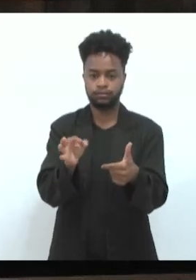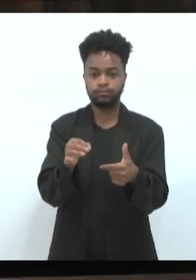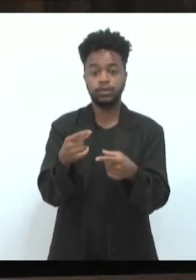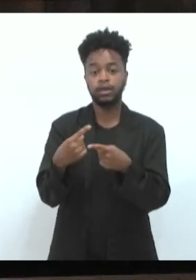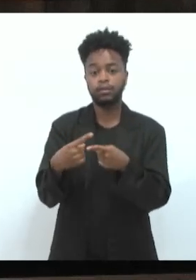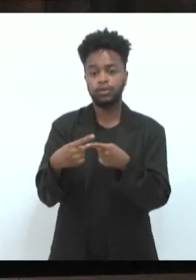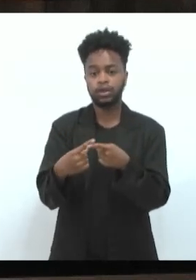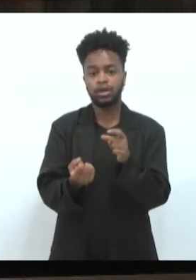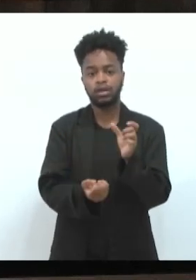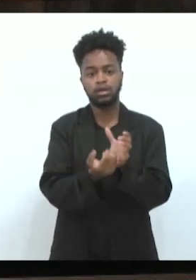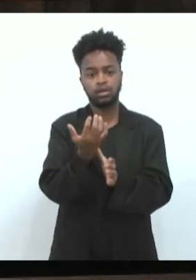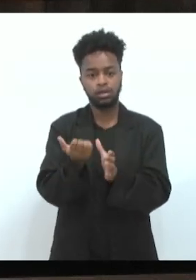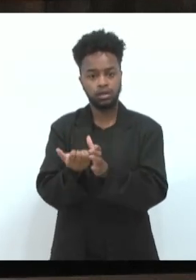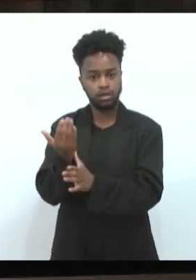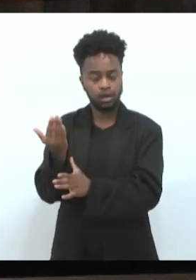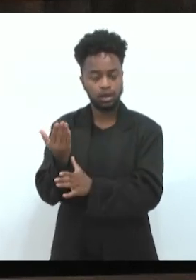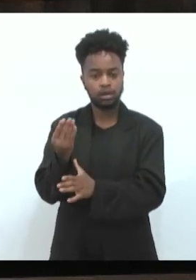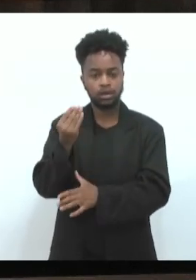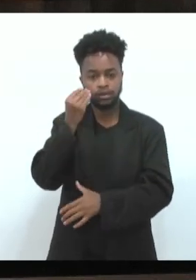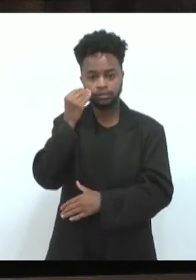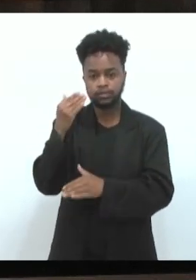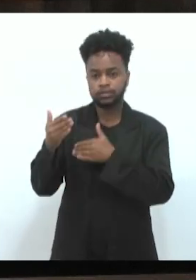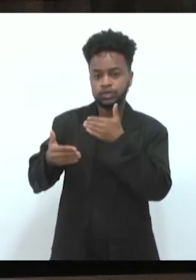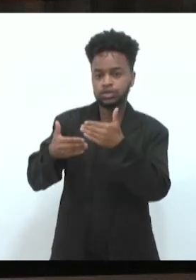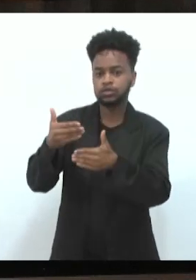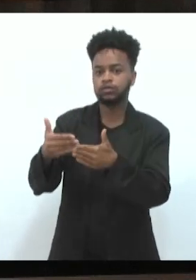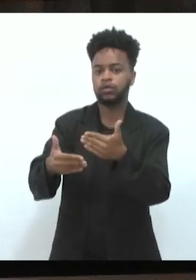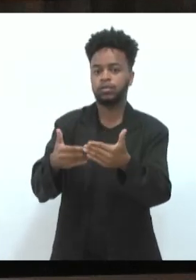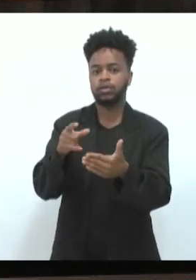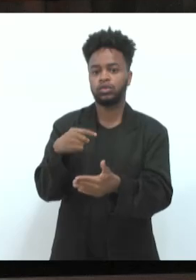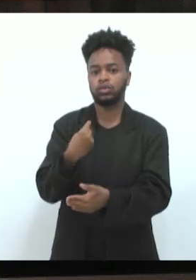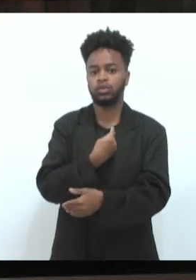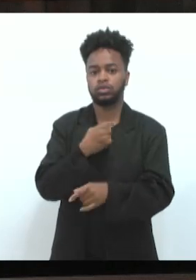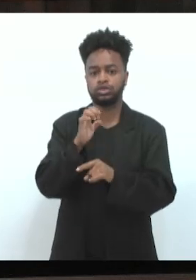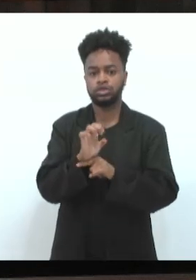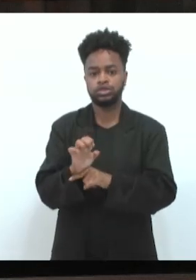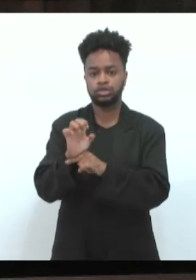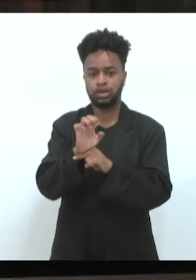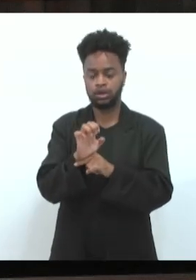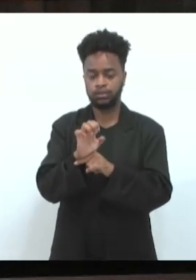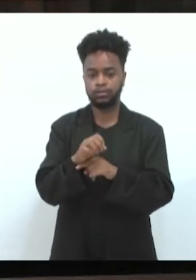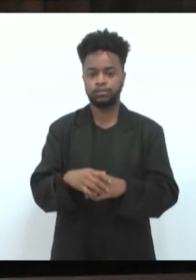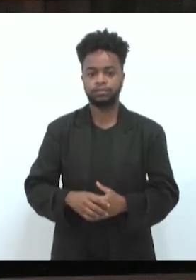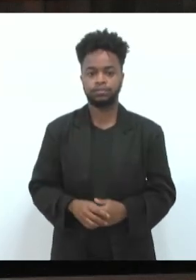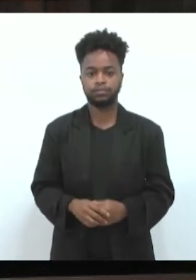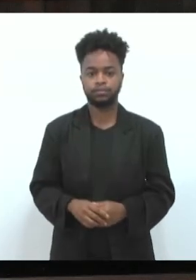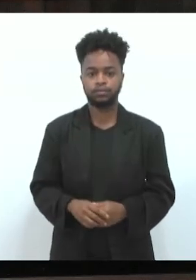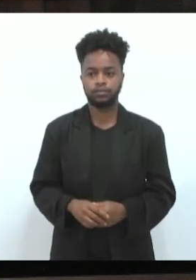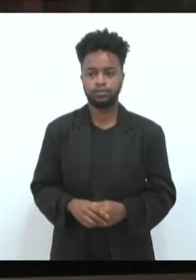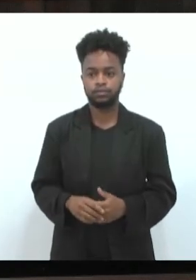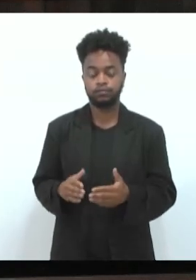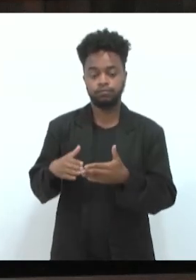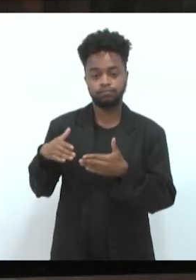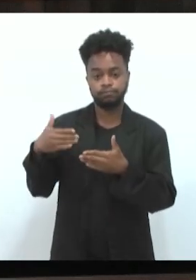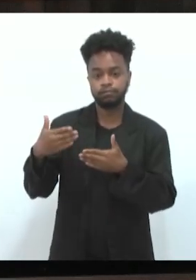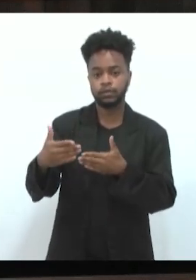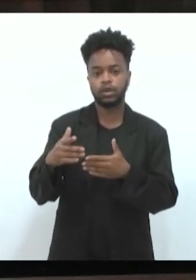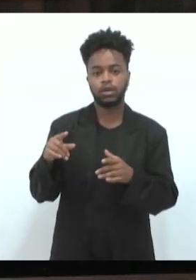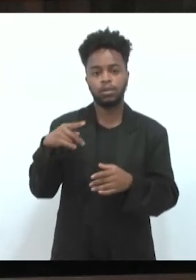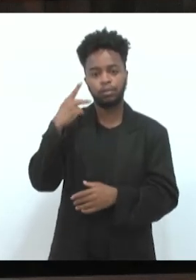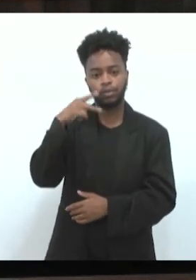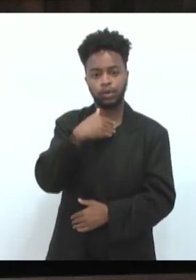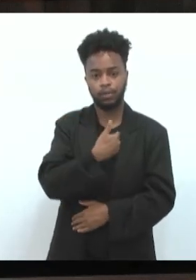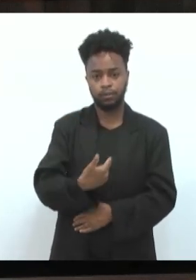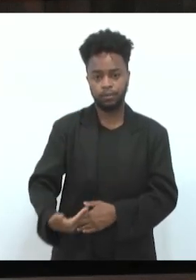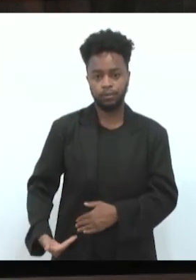sendo implementadas para o desenvolvimento do nosso Estado do Rio de Janeiro, a partir desta política